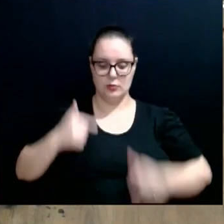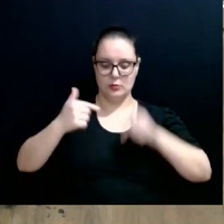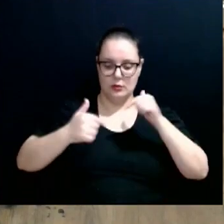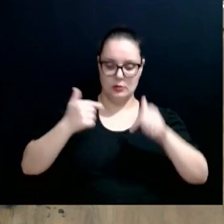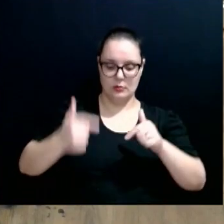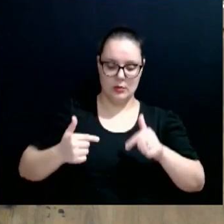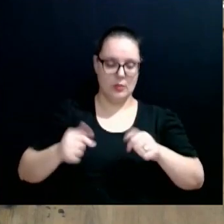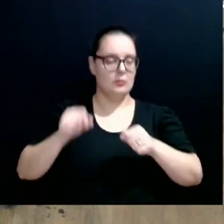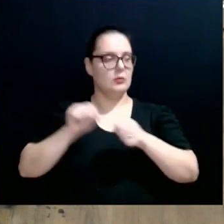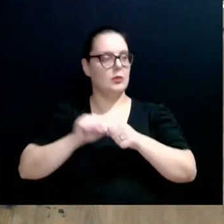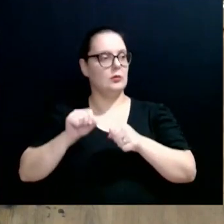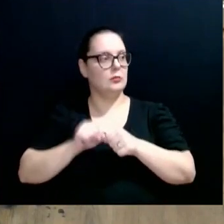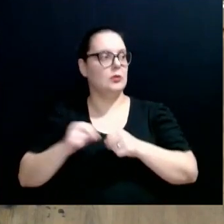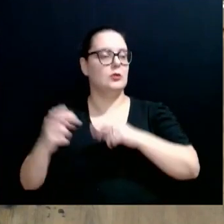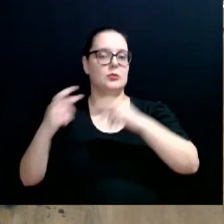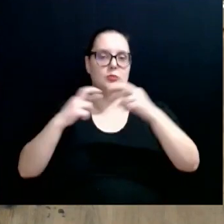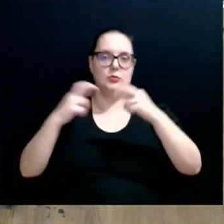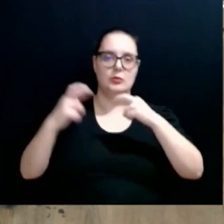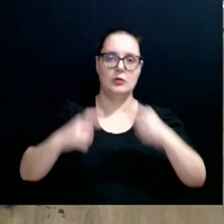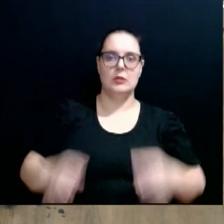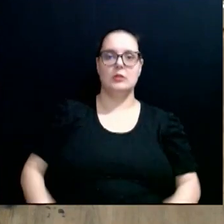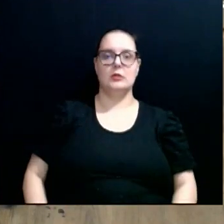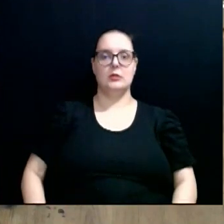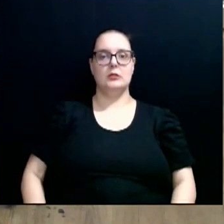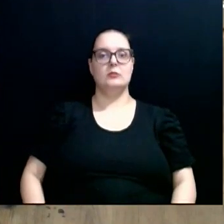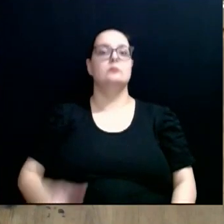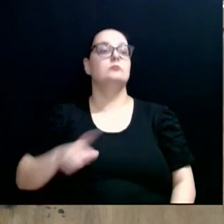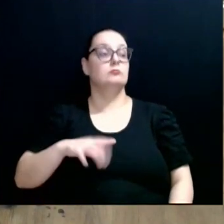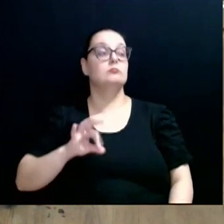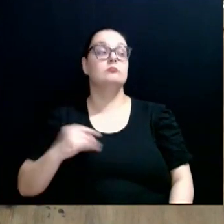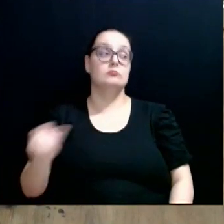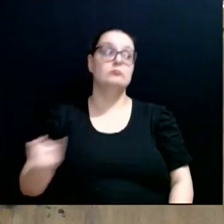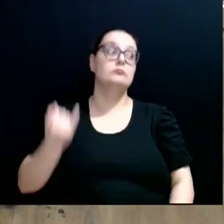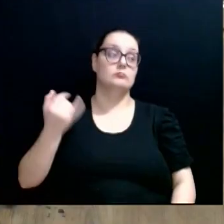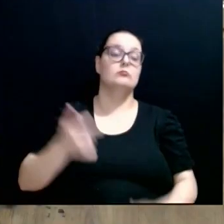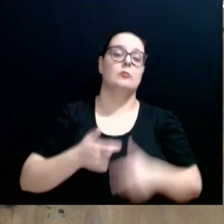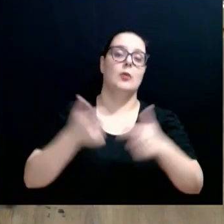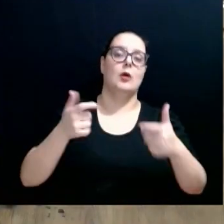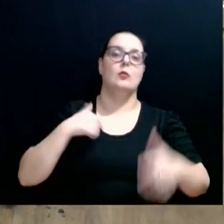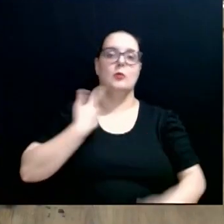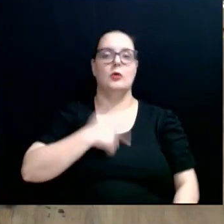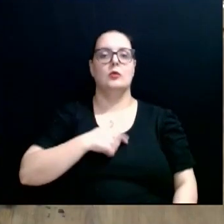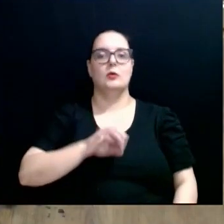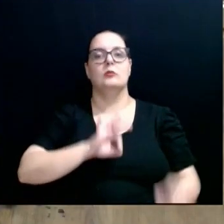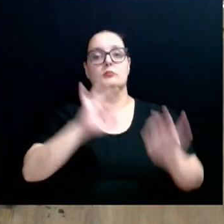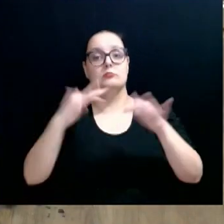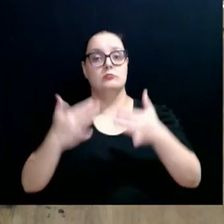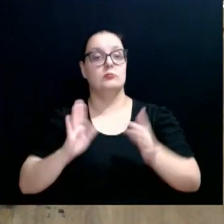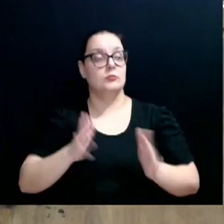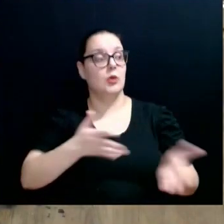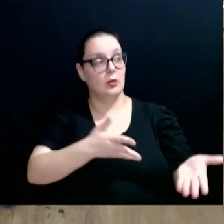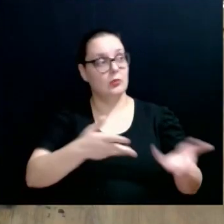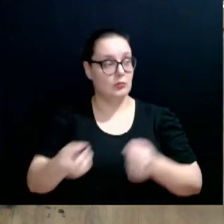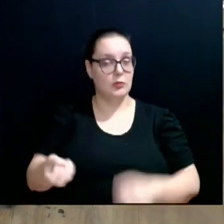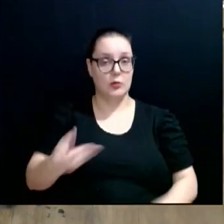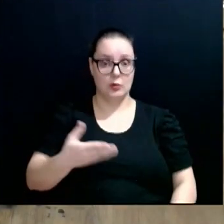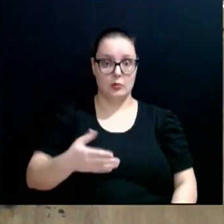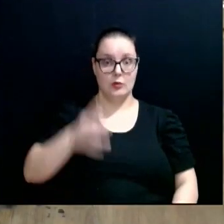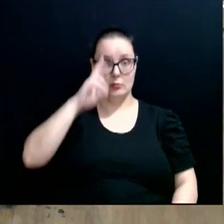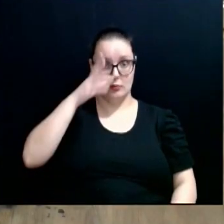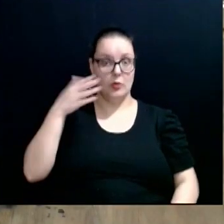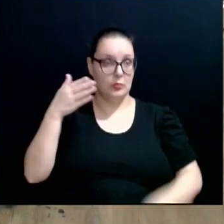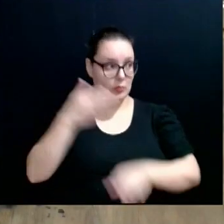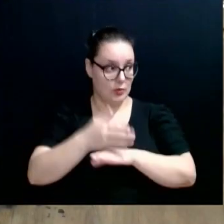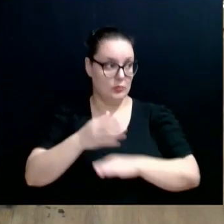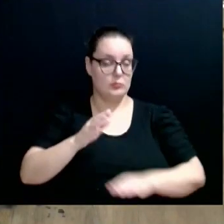de fiscalização. Tenho certeza que de grande valia para o nosso telespectador. Já faço um novo convite para o senhor participar do Questão de Ordem